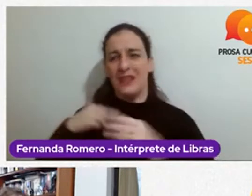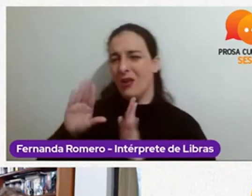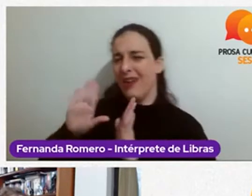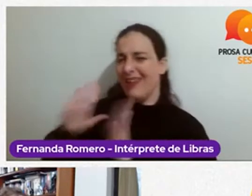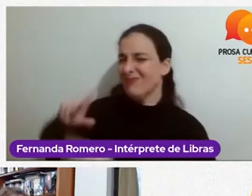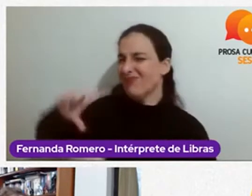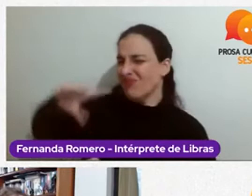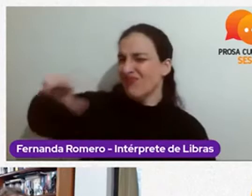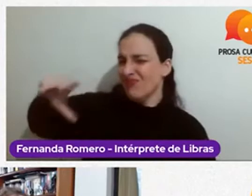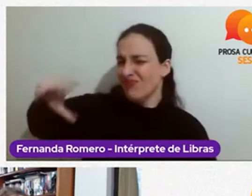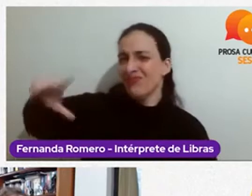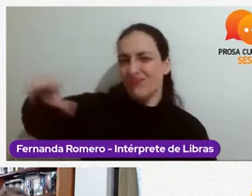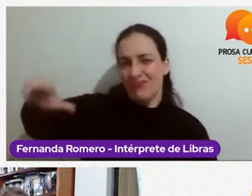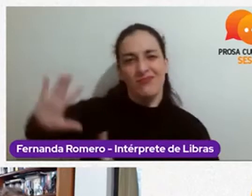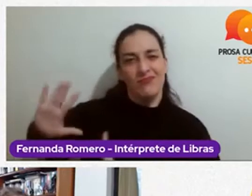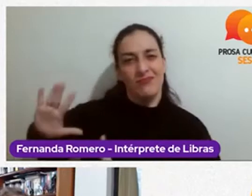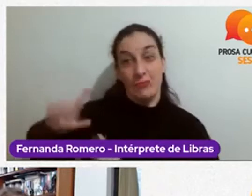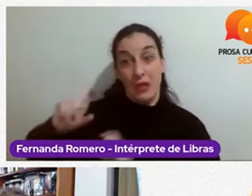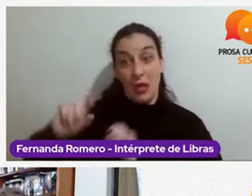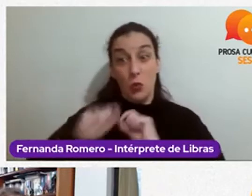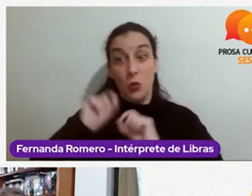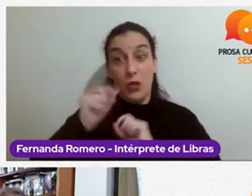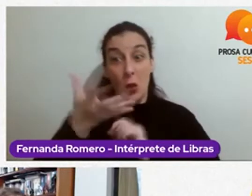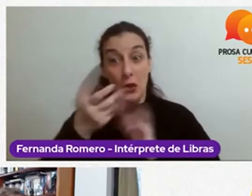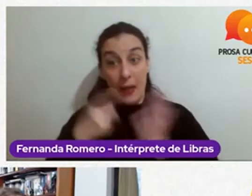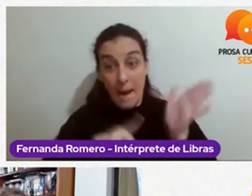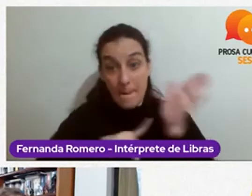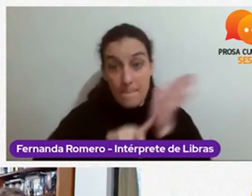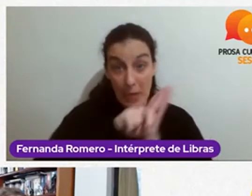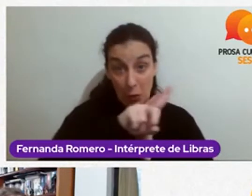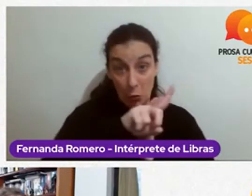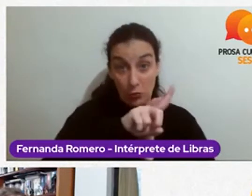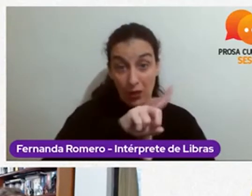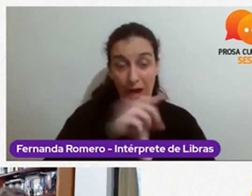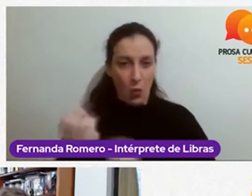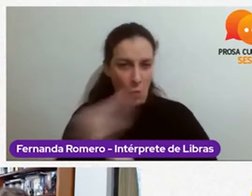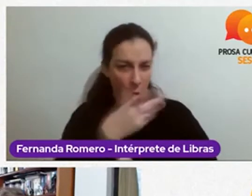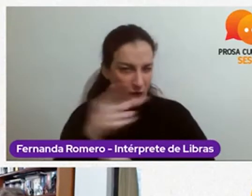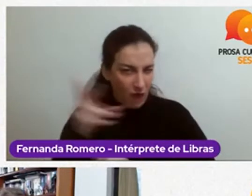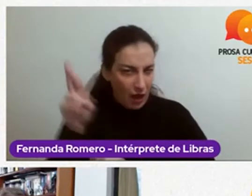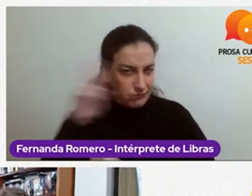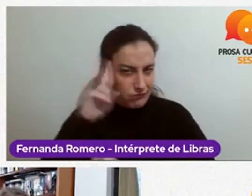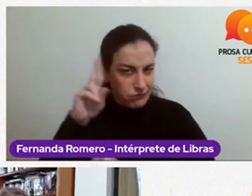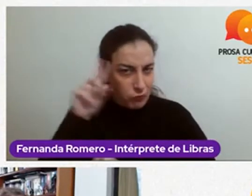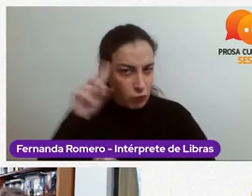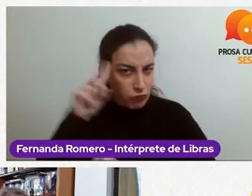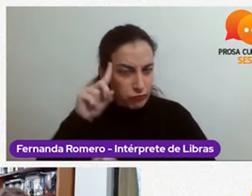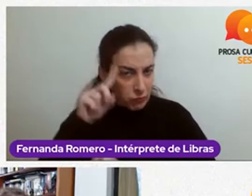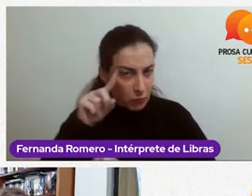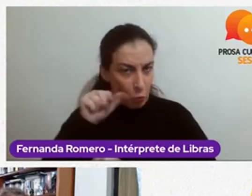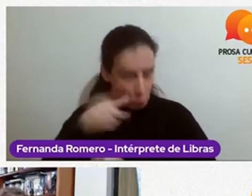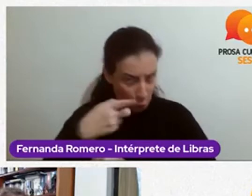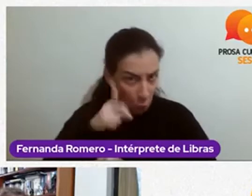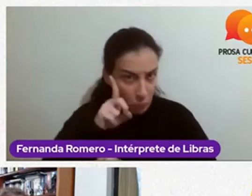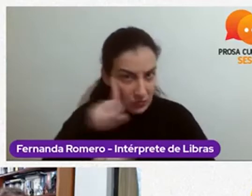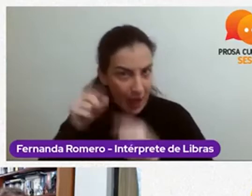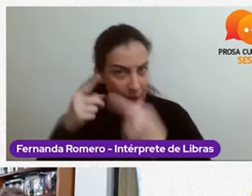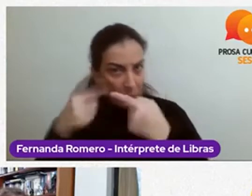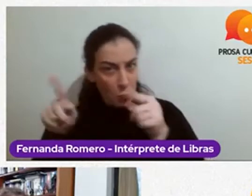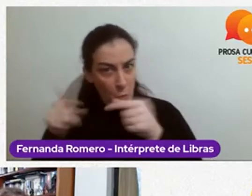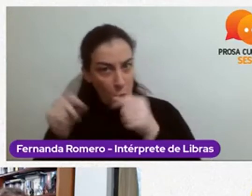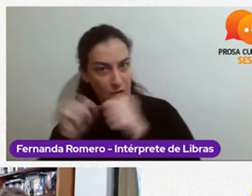que eu queria te perguntar sobre essa questão de tempo, de novas rotinas, é assim, tu tem conseguido compor com